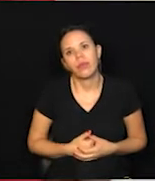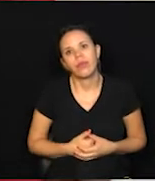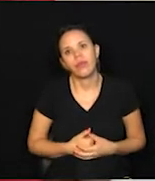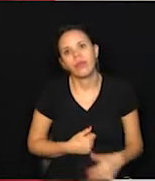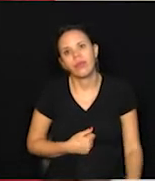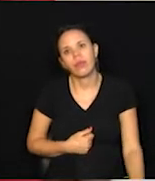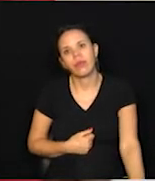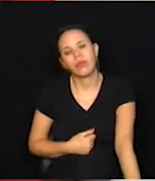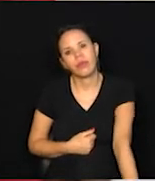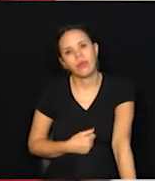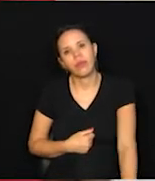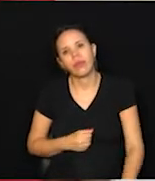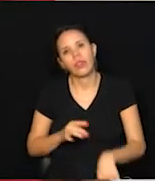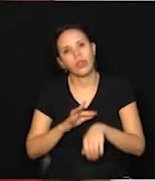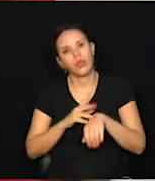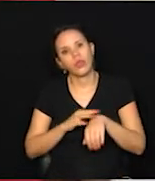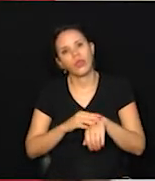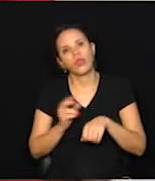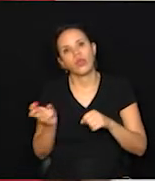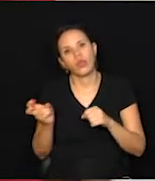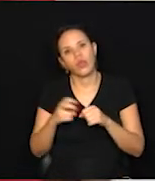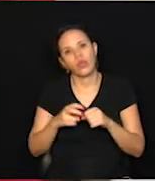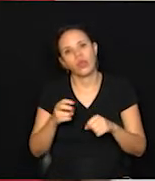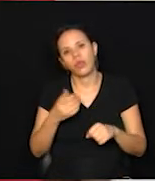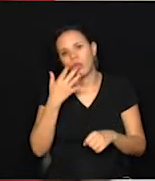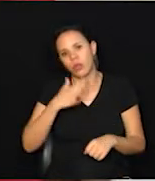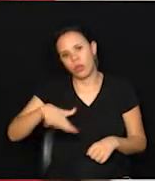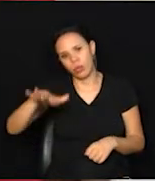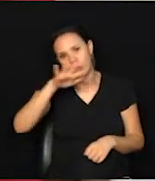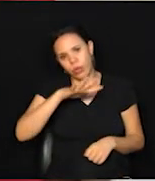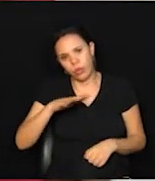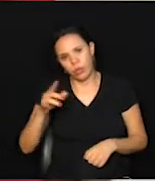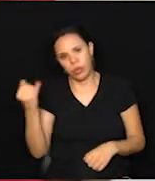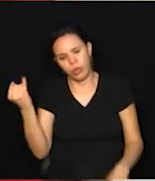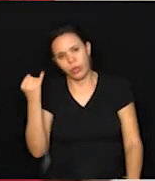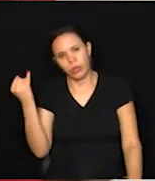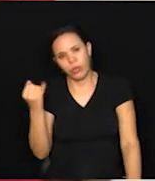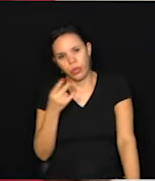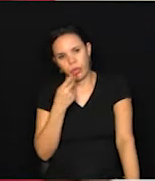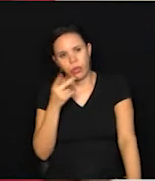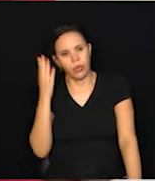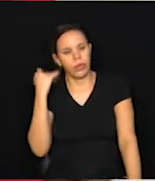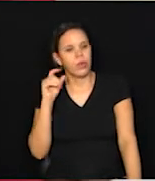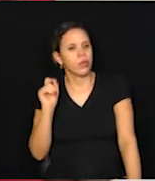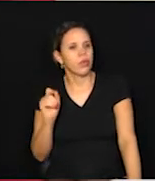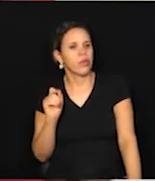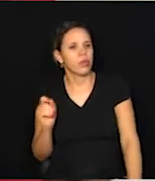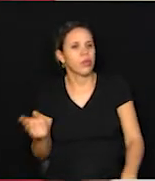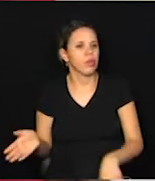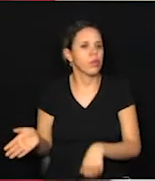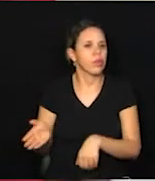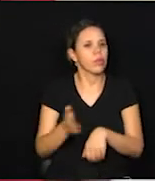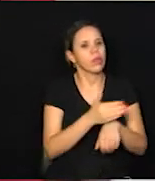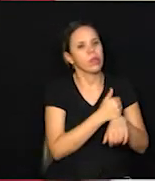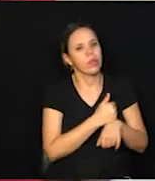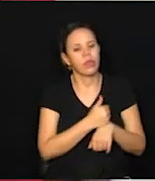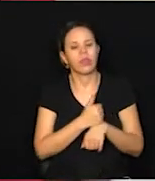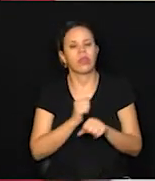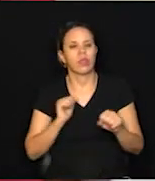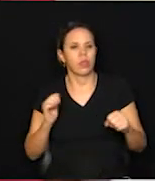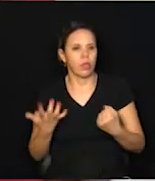em relação às doenças virais da infância, é importante saber que mesmo antes da